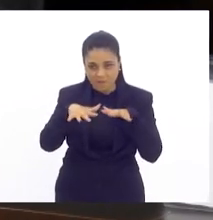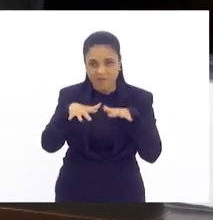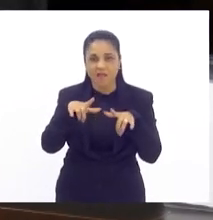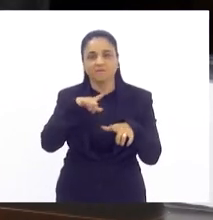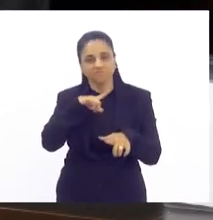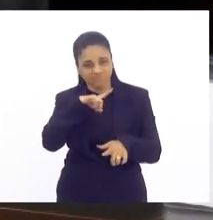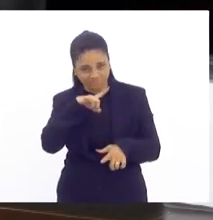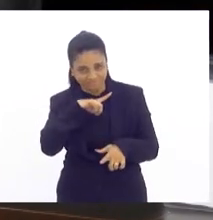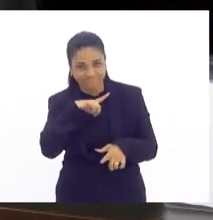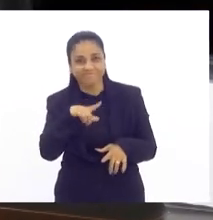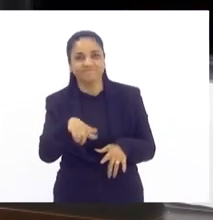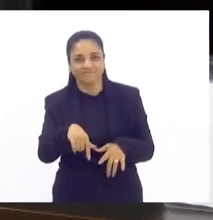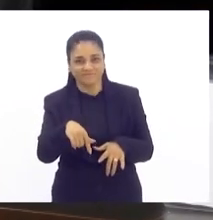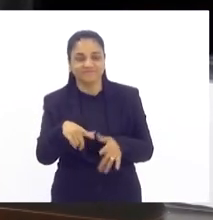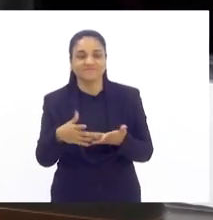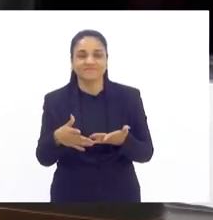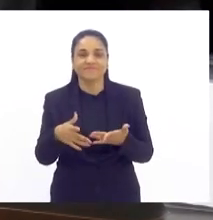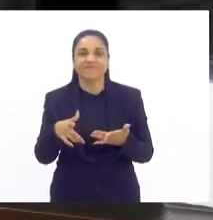Boto?